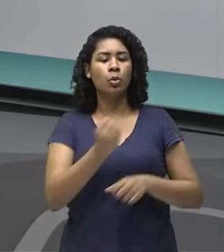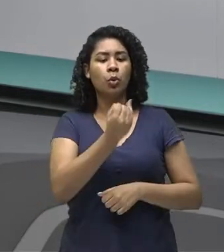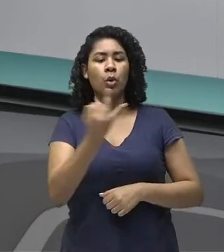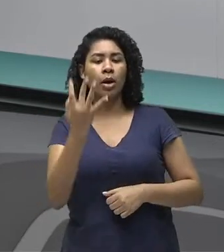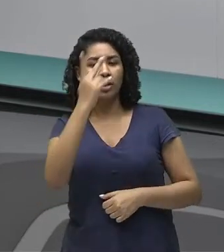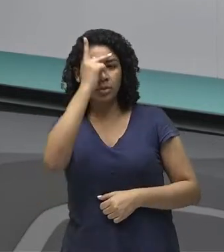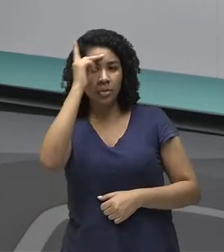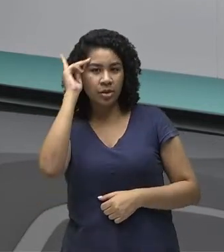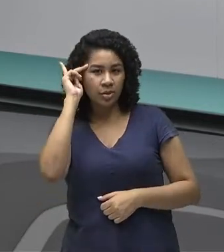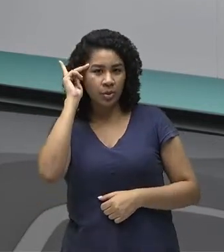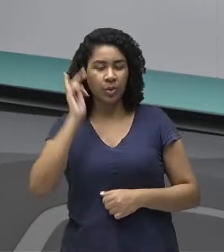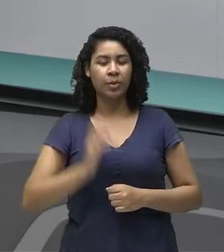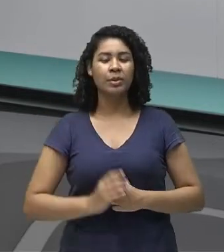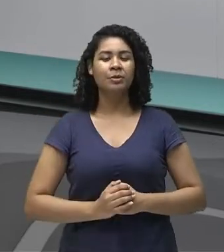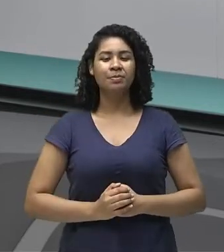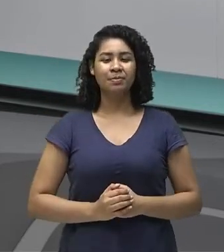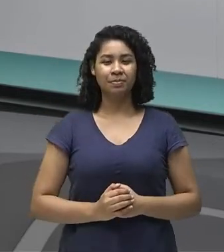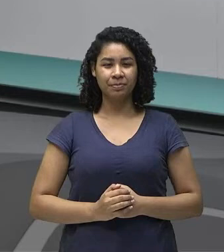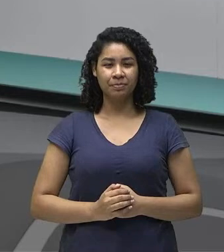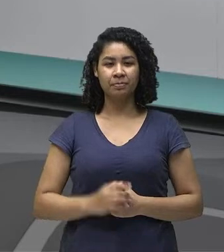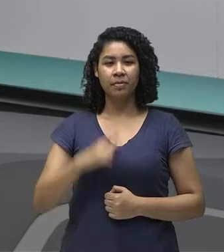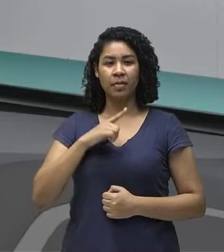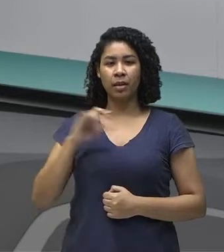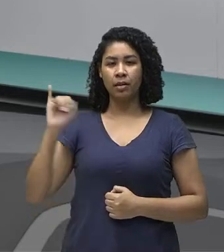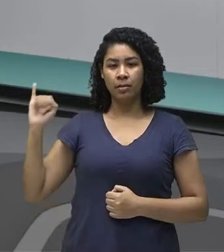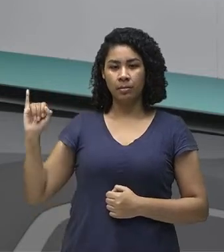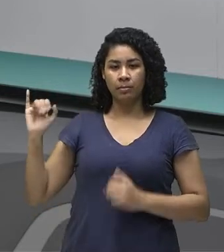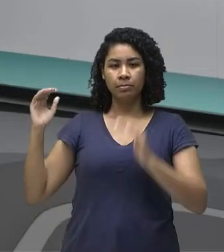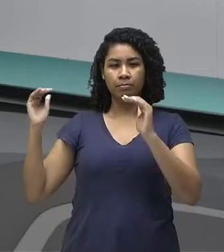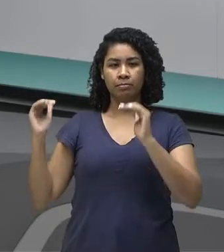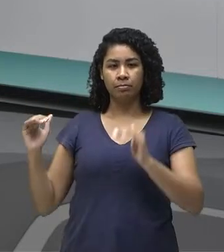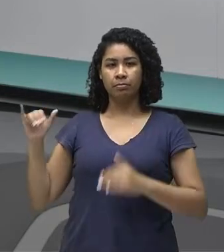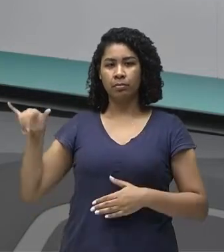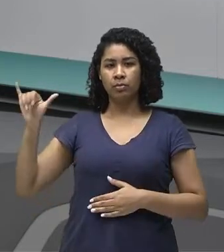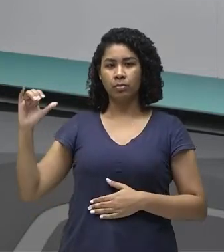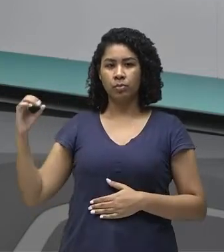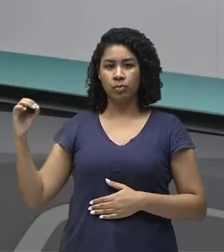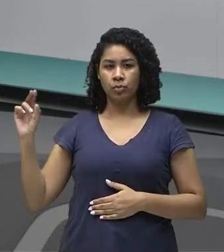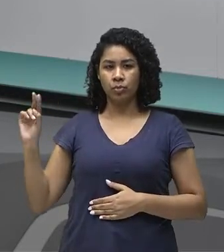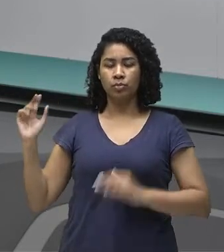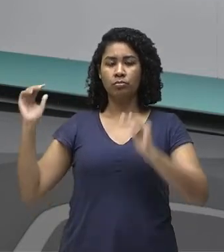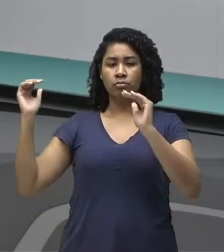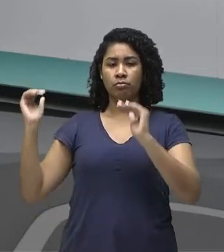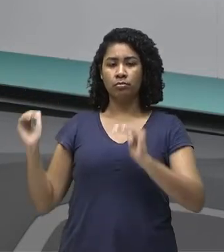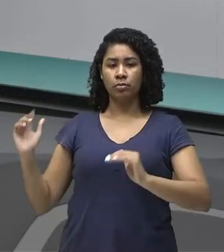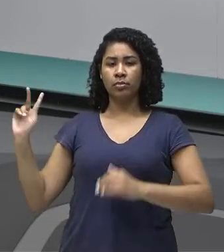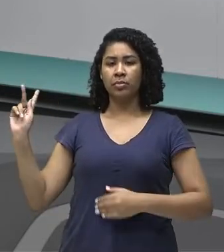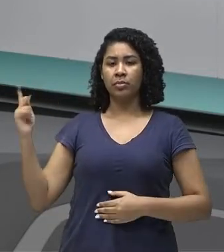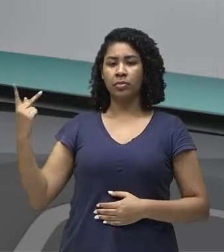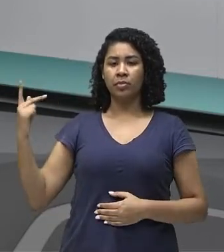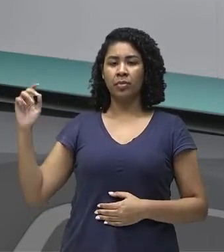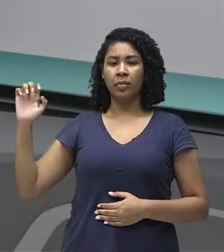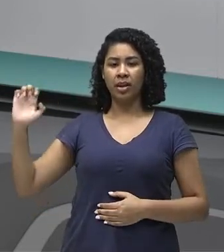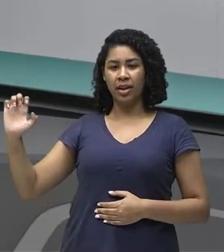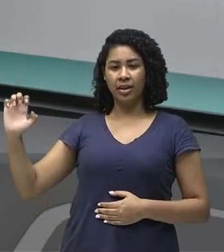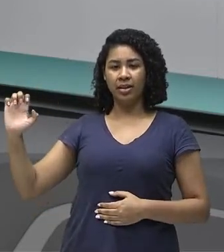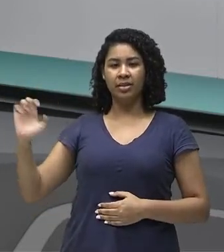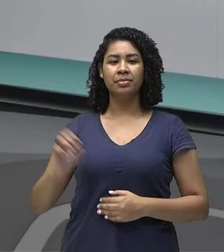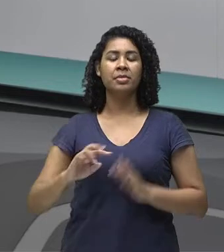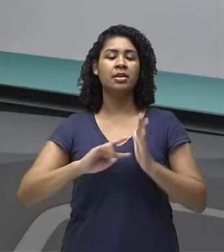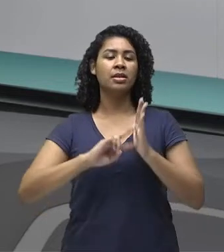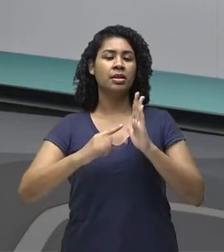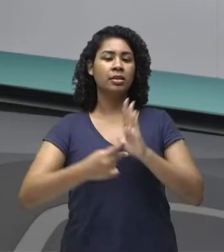aí. Então, nós temos I, you, let's go. We have he, que significa